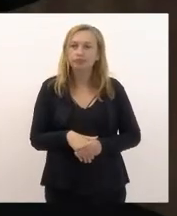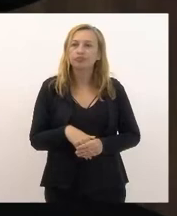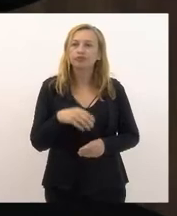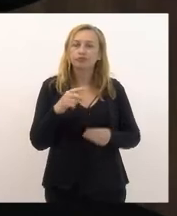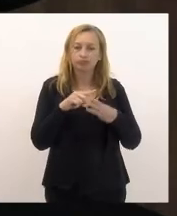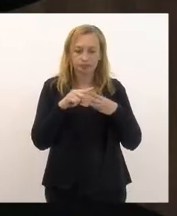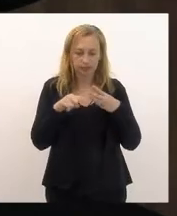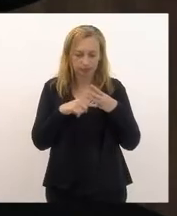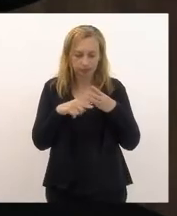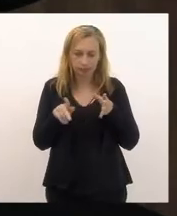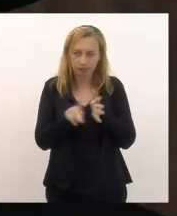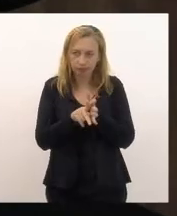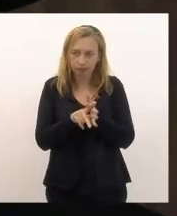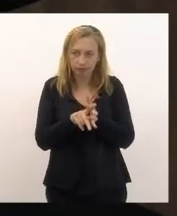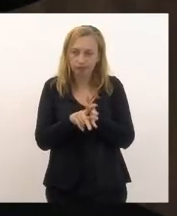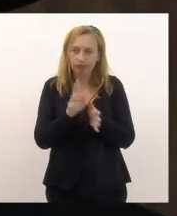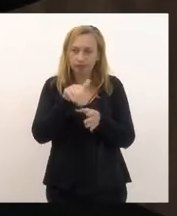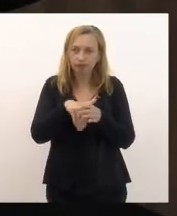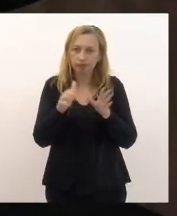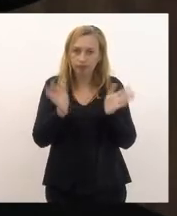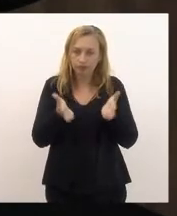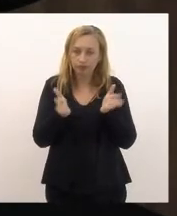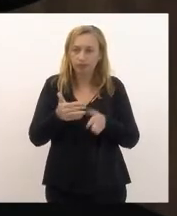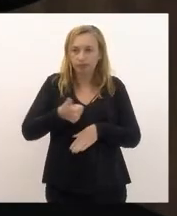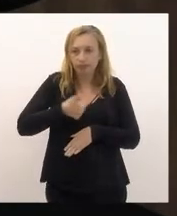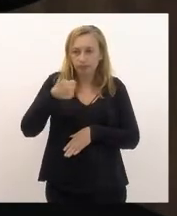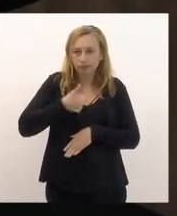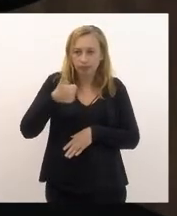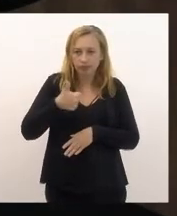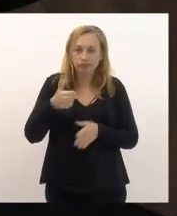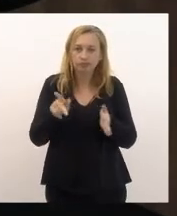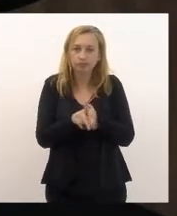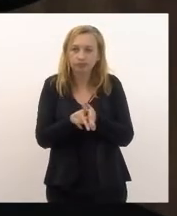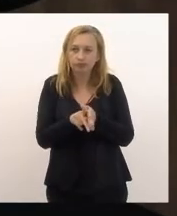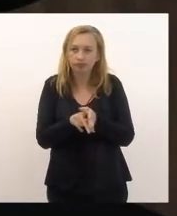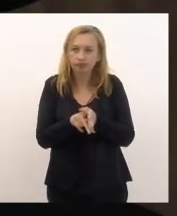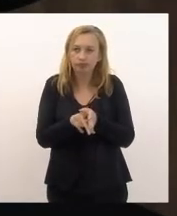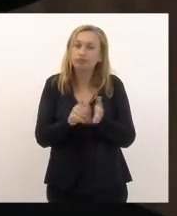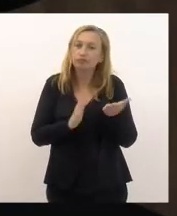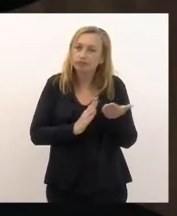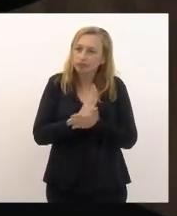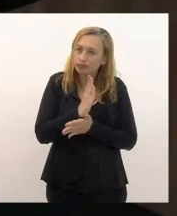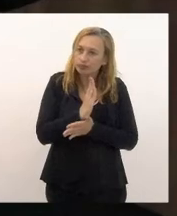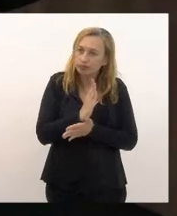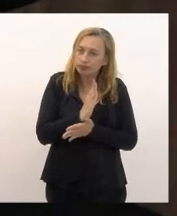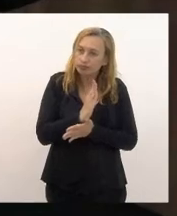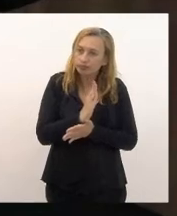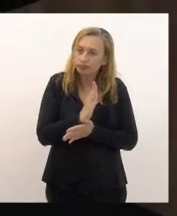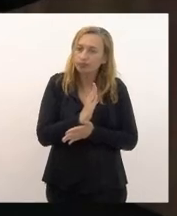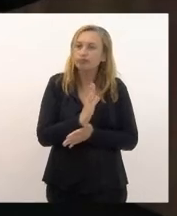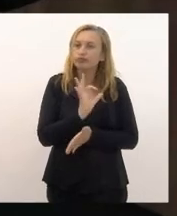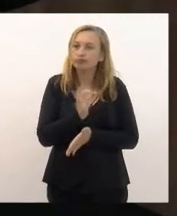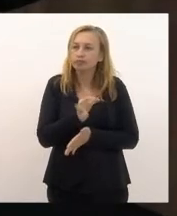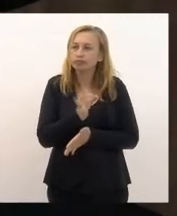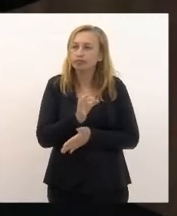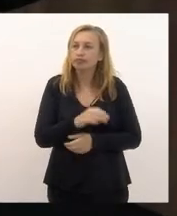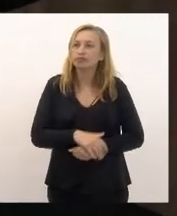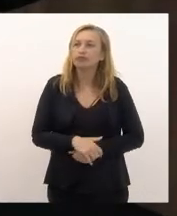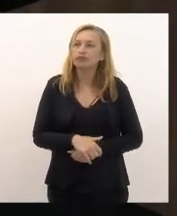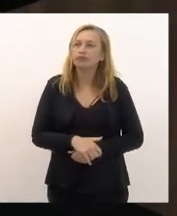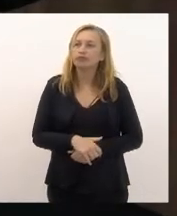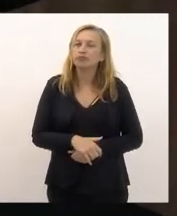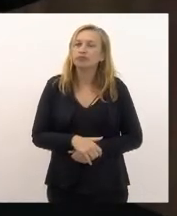três projetos que foram votados hoje aqui. Primeiro, o projeto que foi aprovado em caráter terminativo e